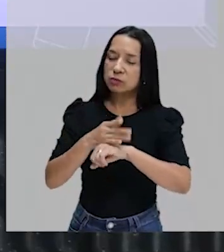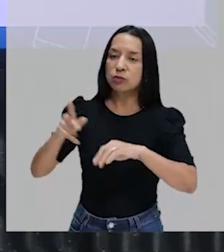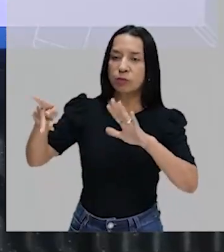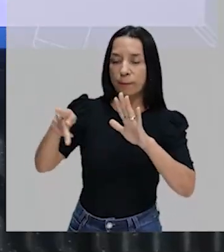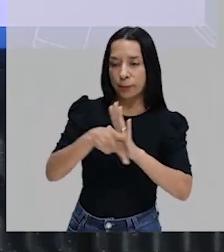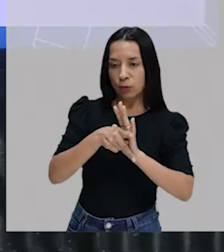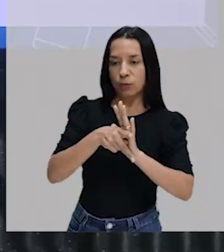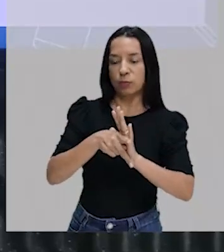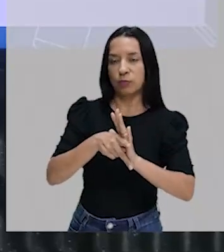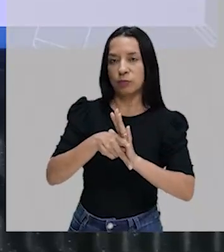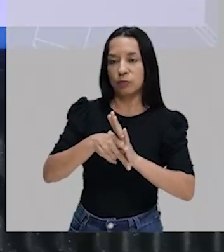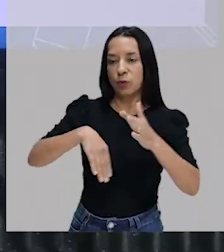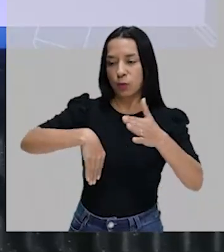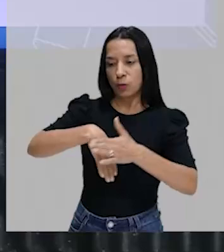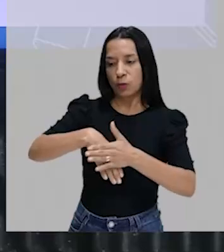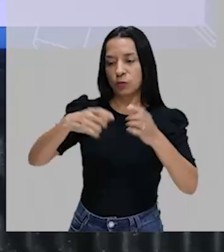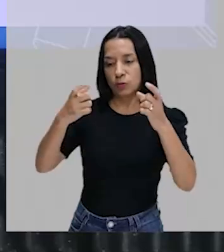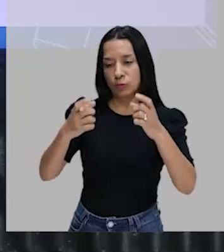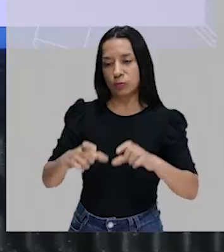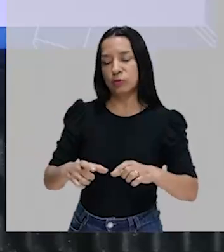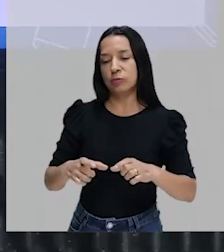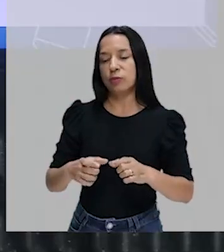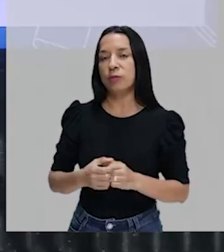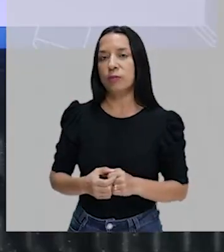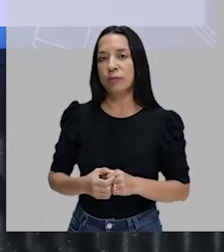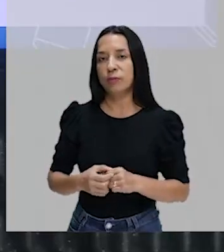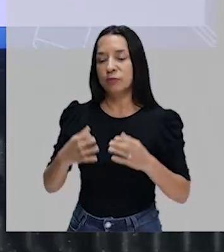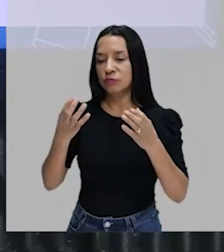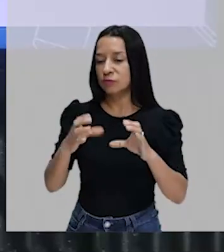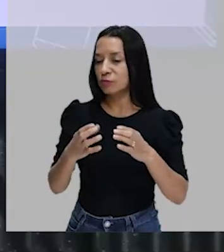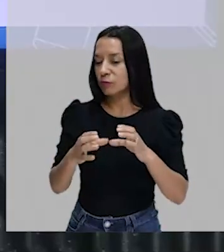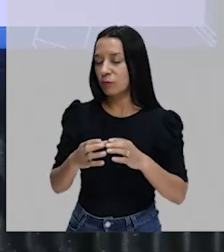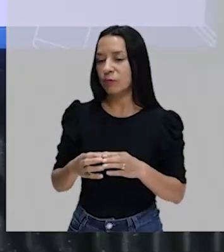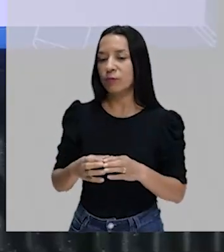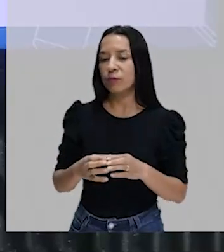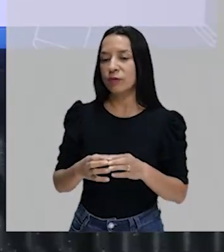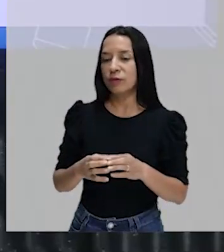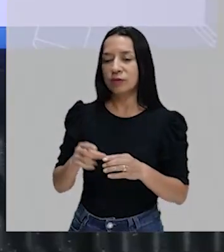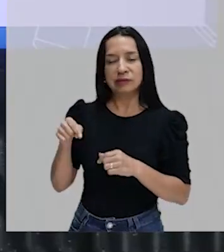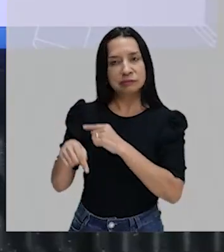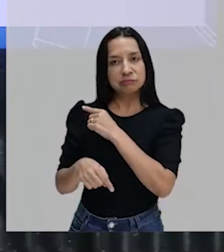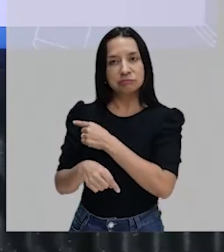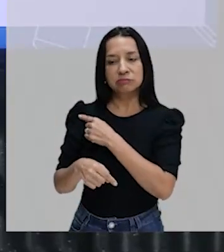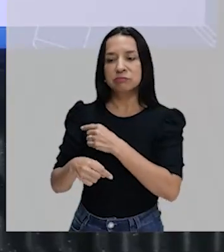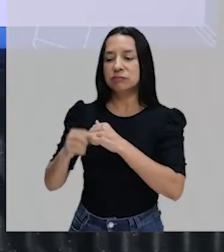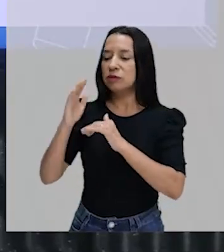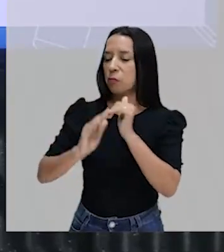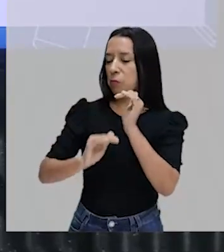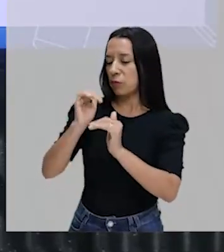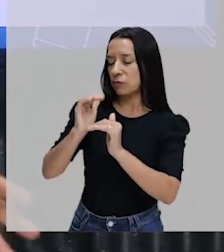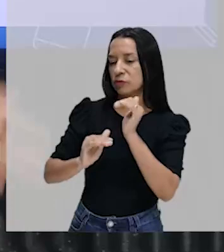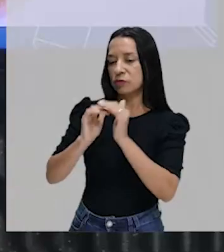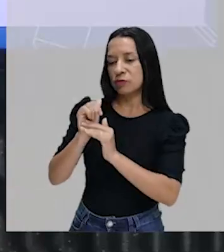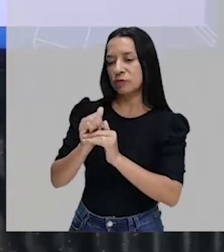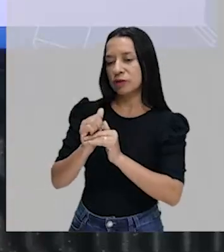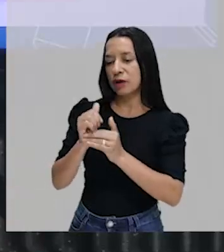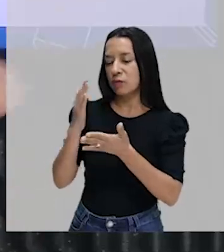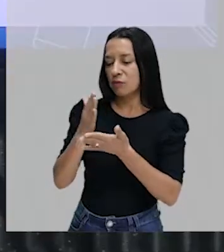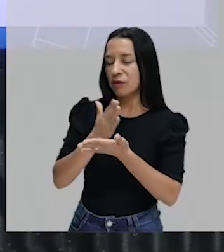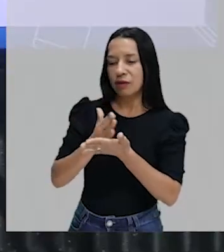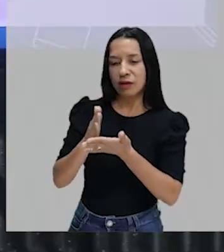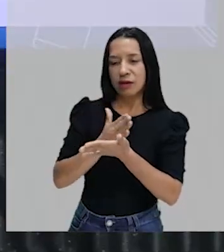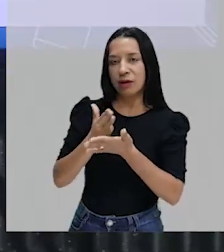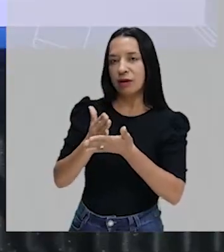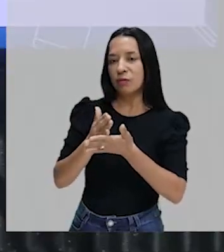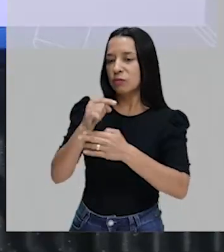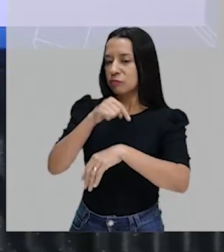o futebol. Só que Neymar é um atleta profissional, rapidinho, em algumas sessões de treinamento, em menos de um mês, se realmente